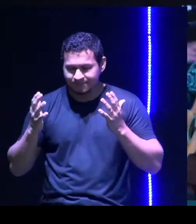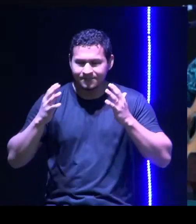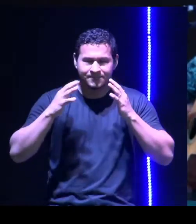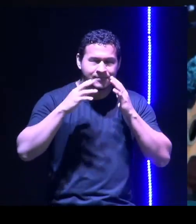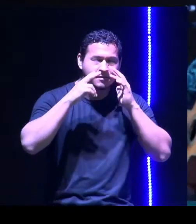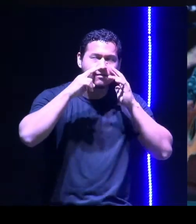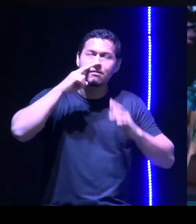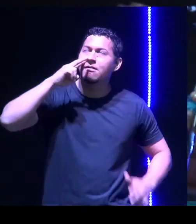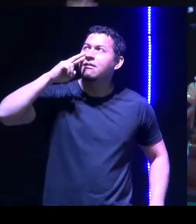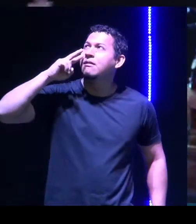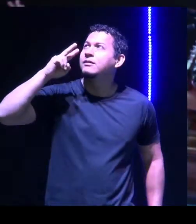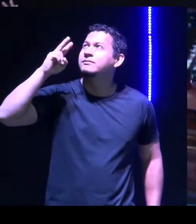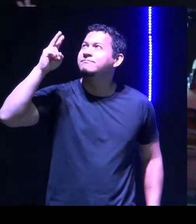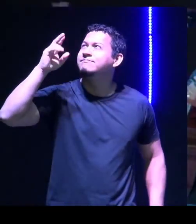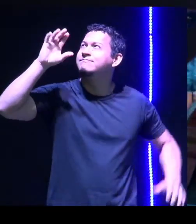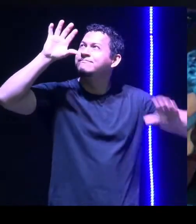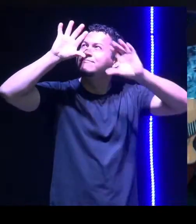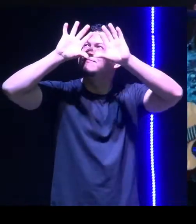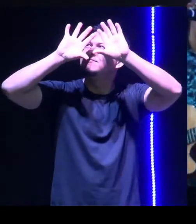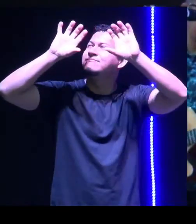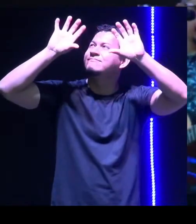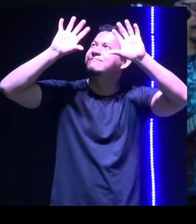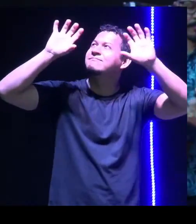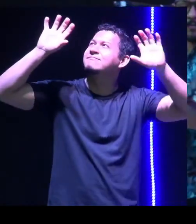olhe para o céu,